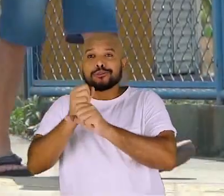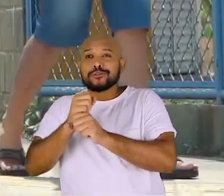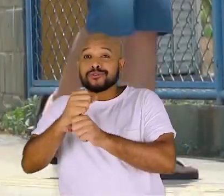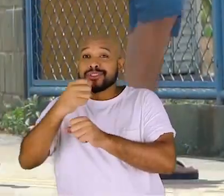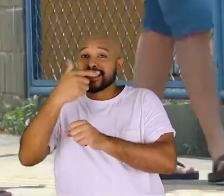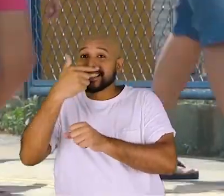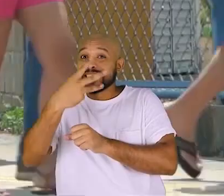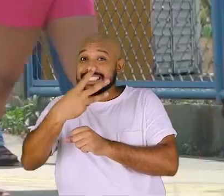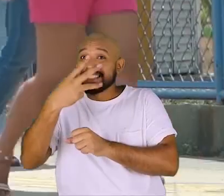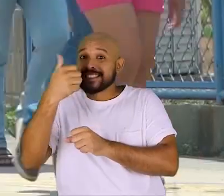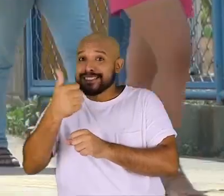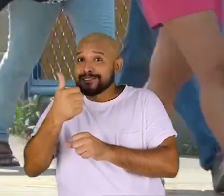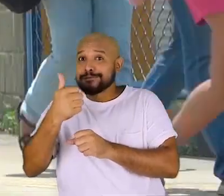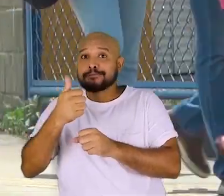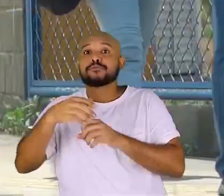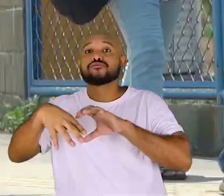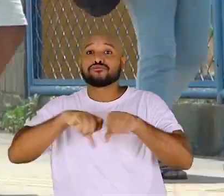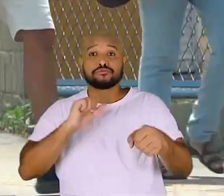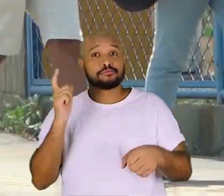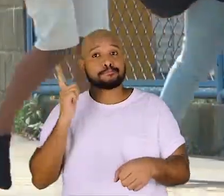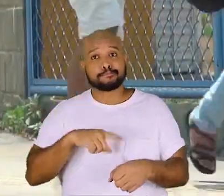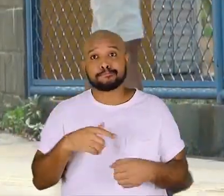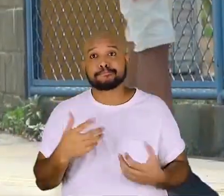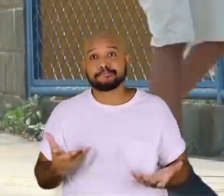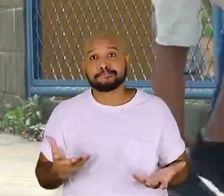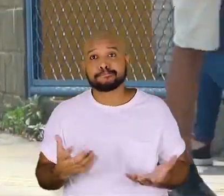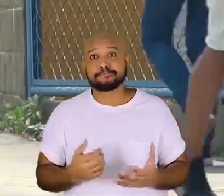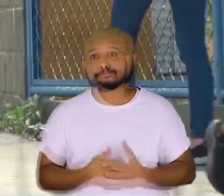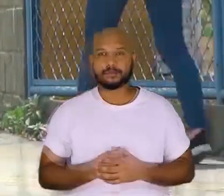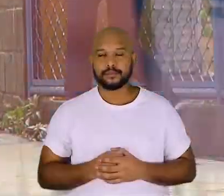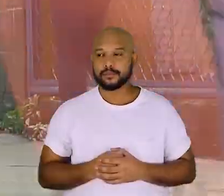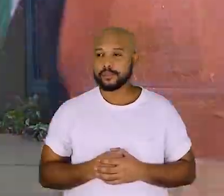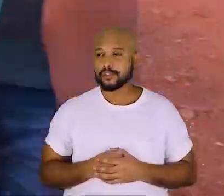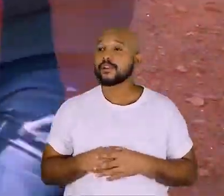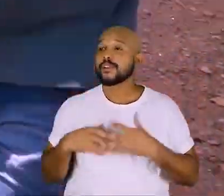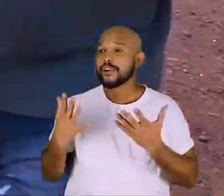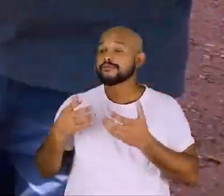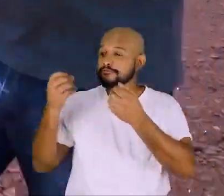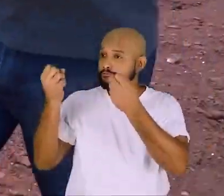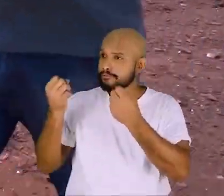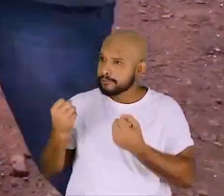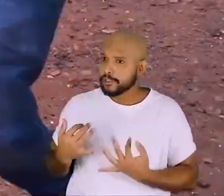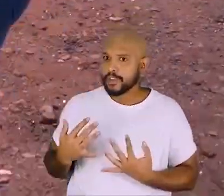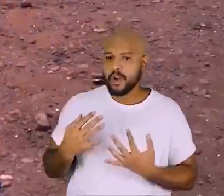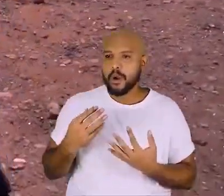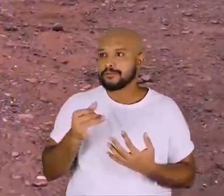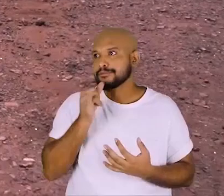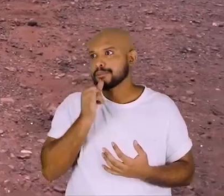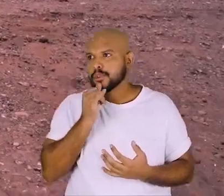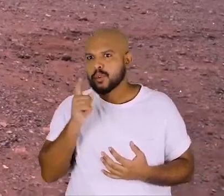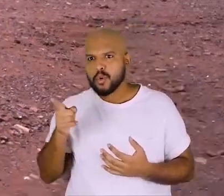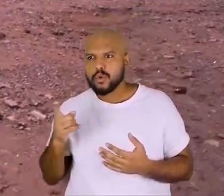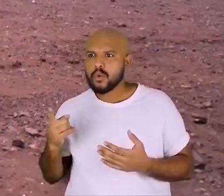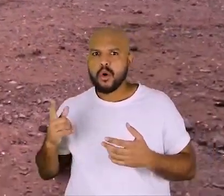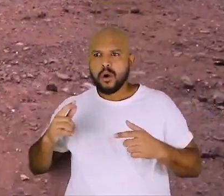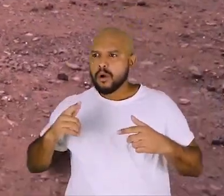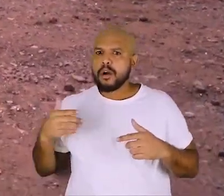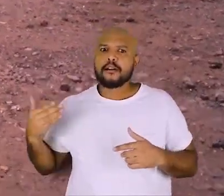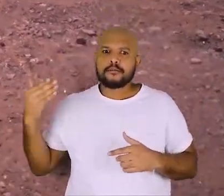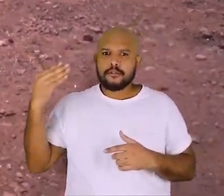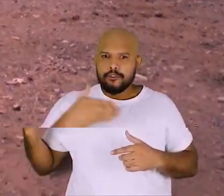31 conseguiram se formar no período. E aí, Jane, conta mais um pouquinho assim